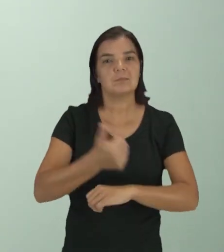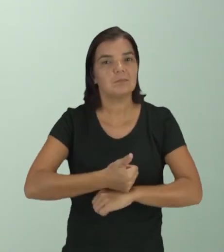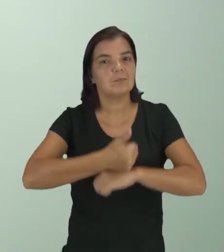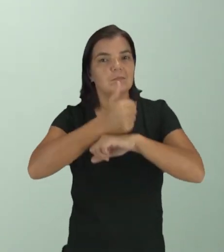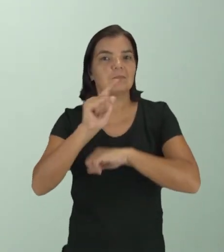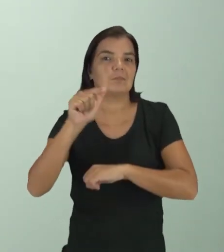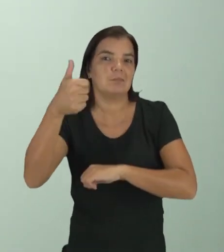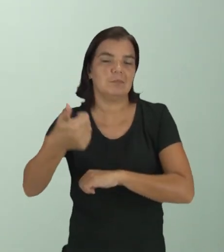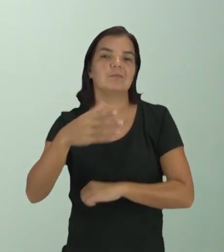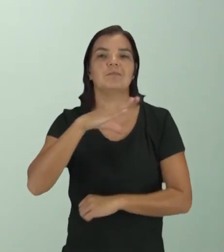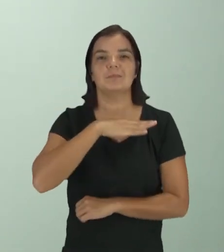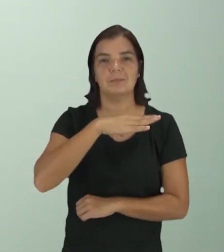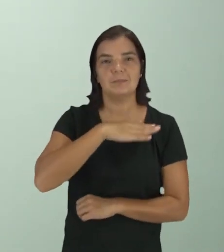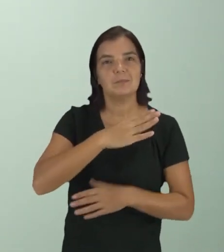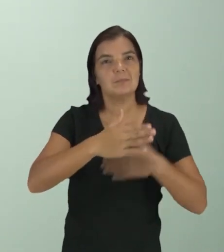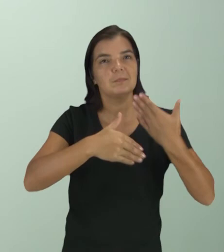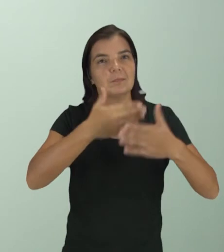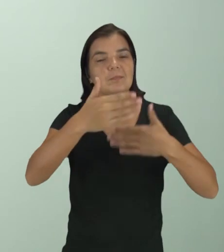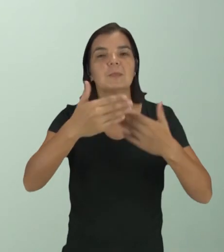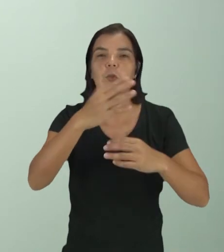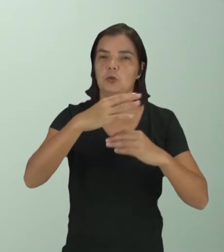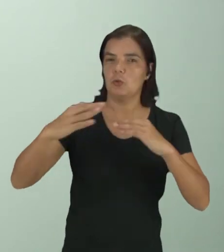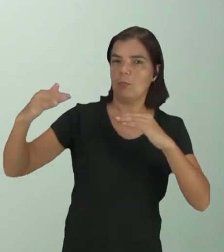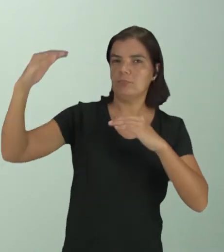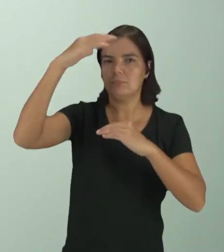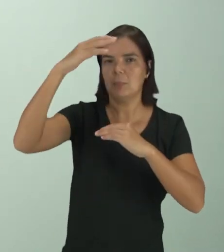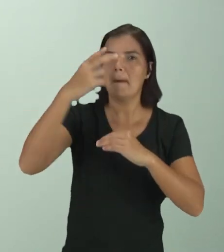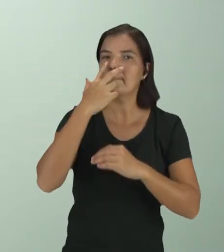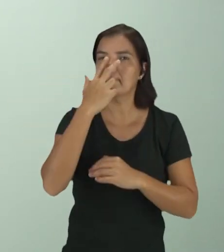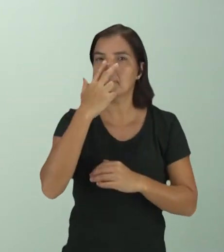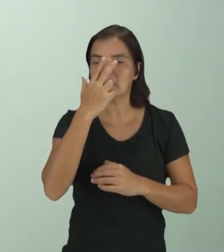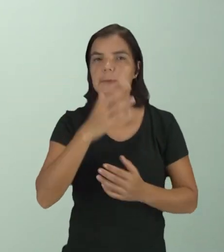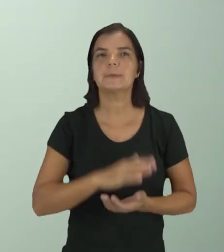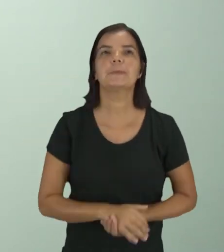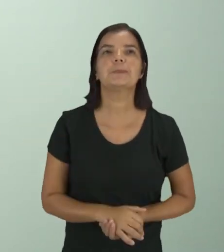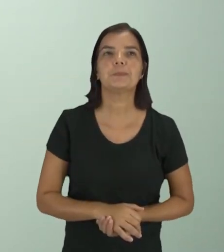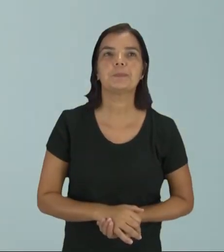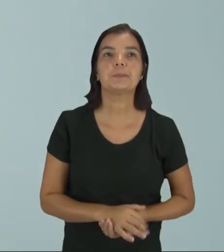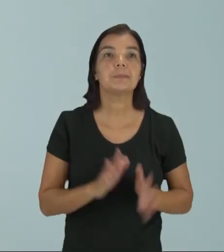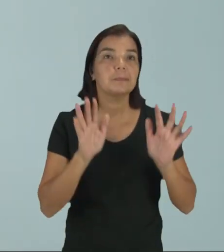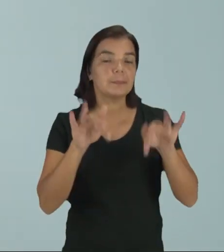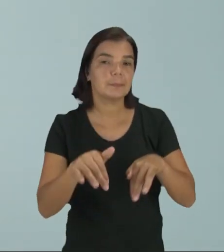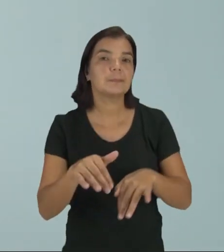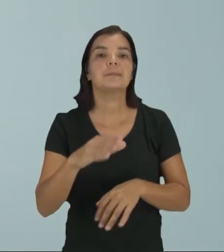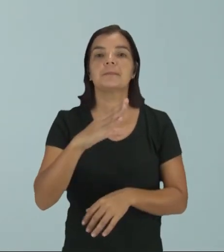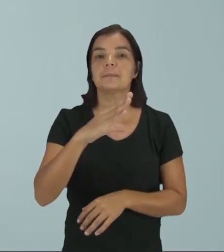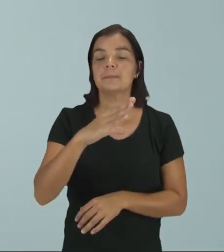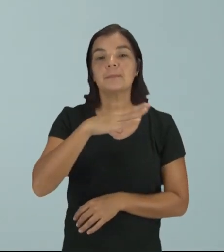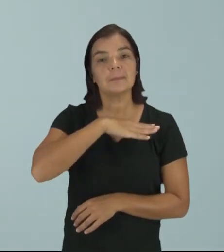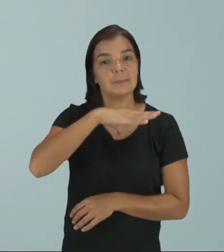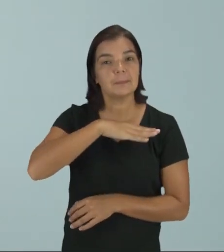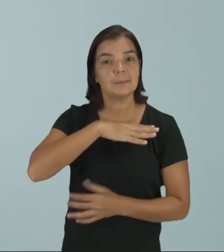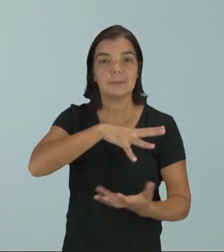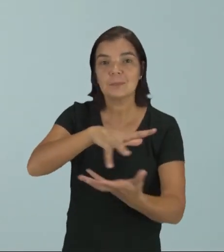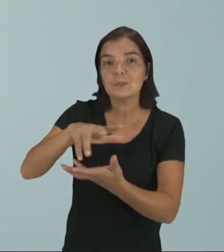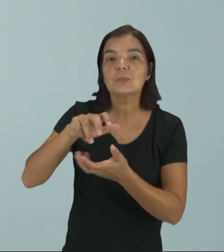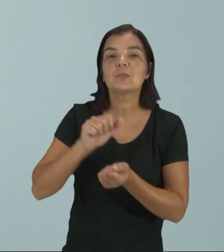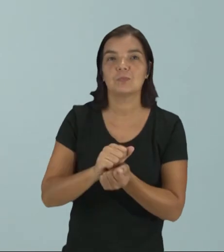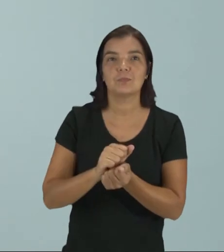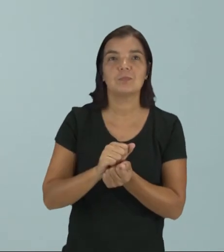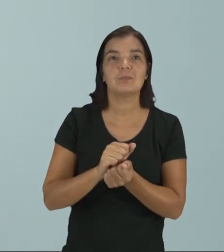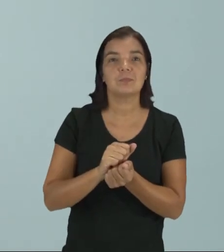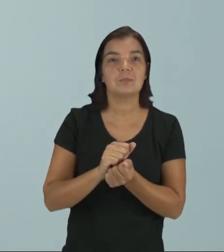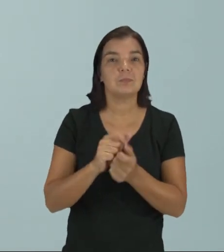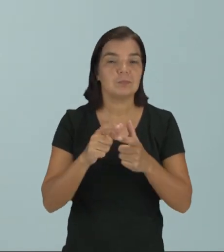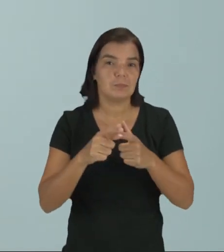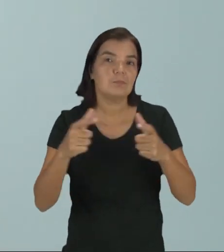as outras cidades. Então, nós vamos ter um processo de hierarquia, como se fosse ali umas patentes. Finalizando, nós temos então a cidade global. É um conceito que ele é um